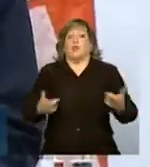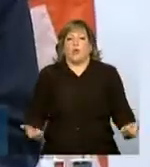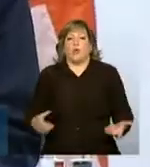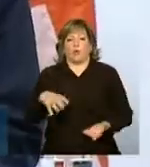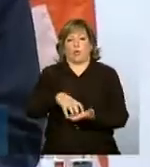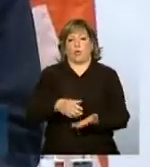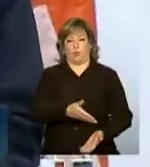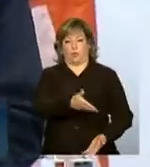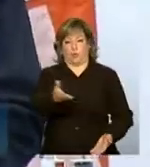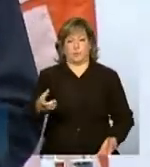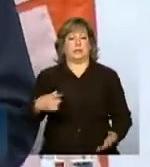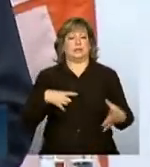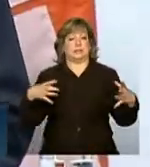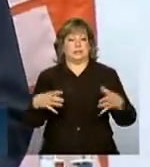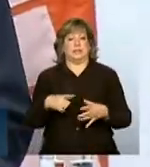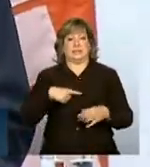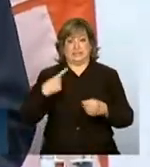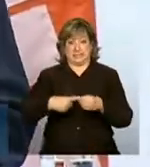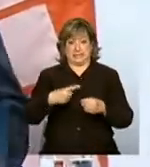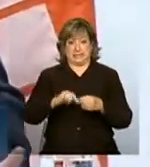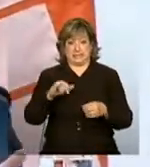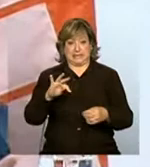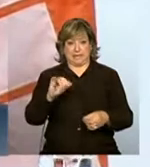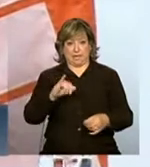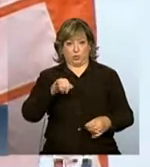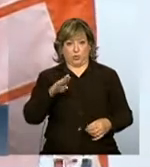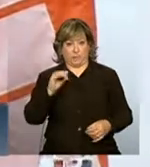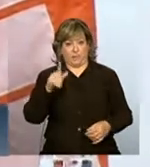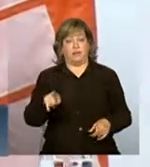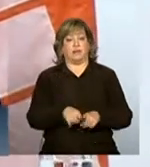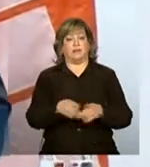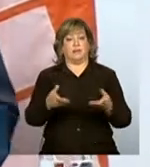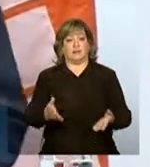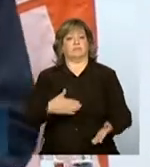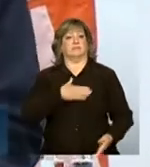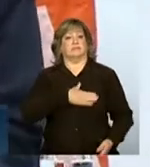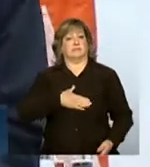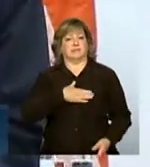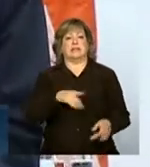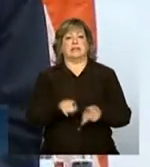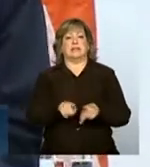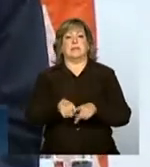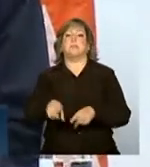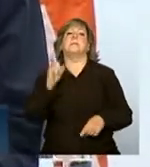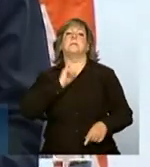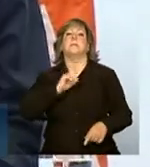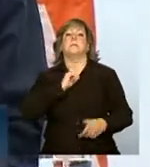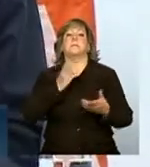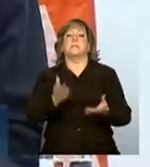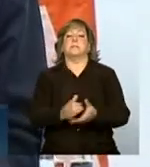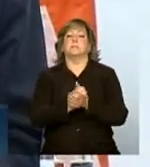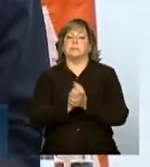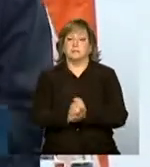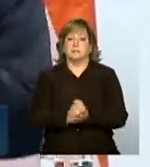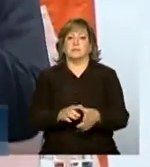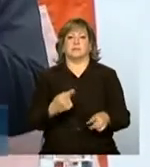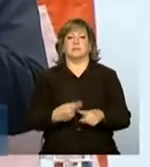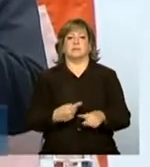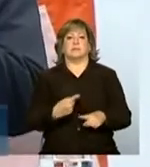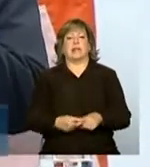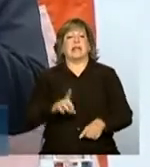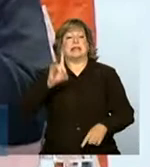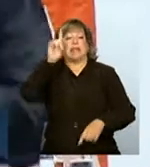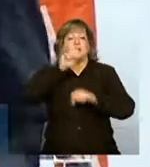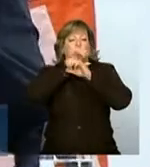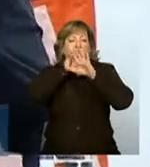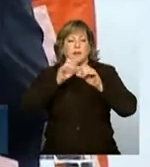para o Grupo, para a cidade de Itajubá, que ganha esse belo presente, prefeito, e para o Estado de Minas Gerais, que continue assim, que Deus